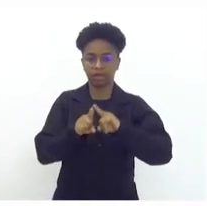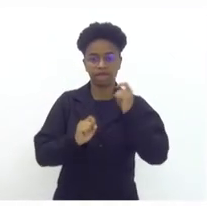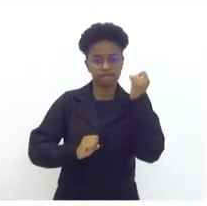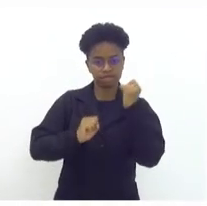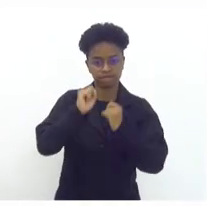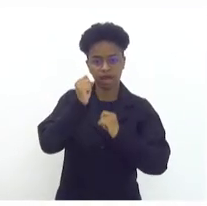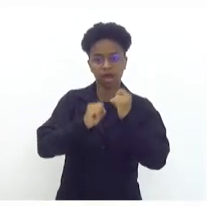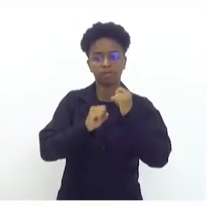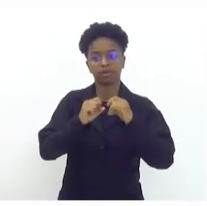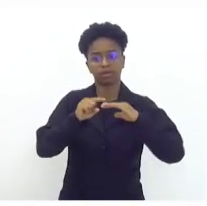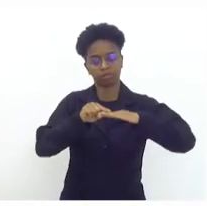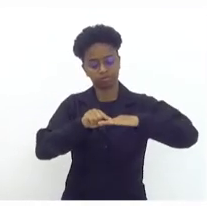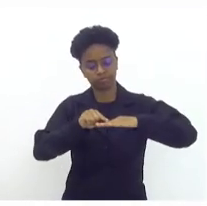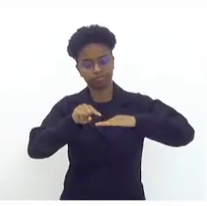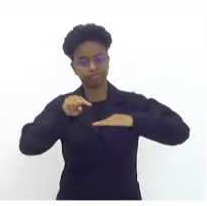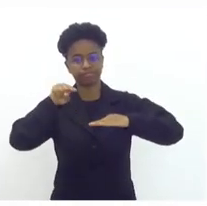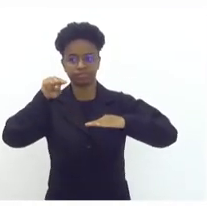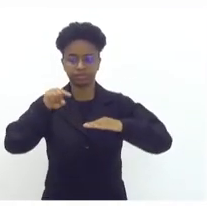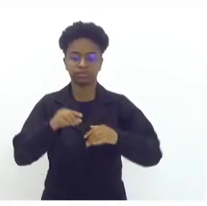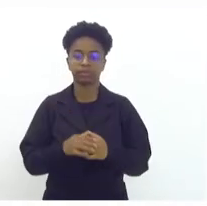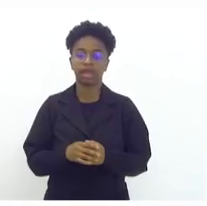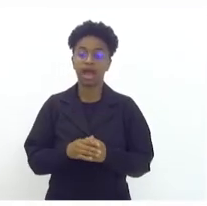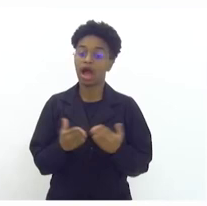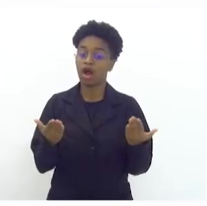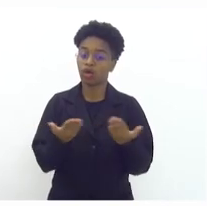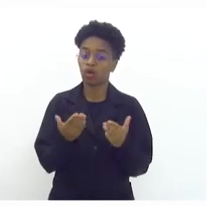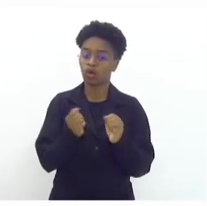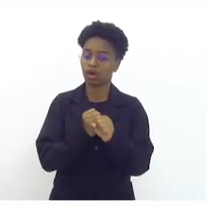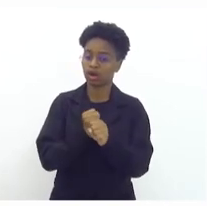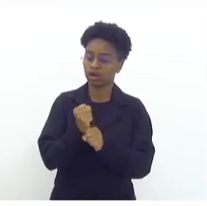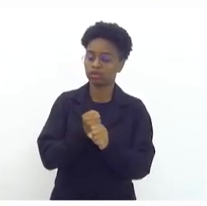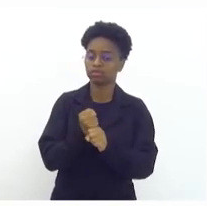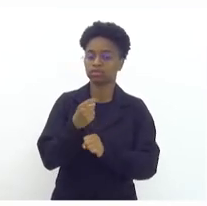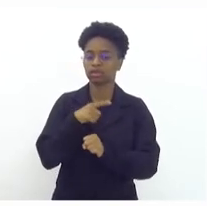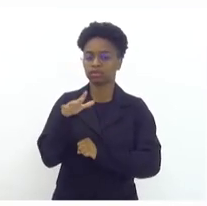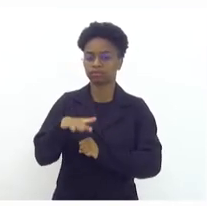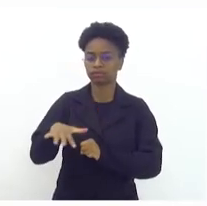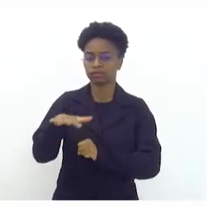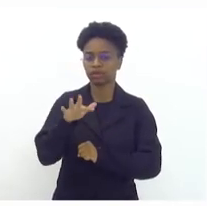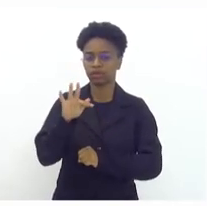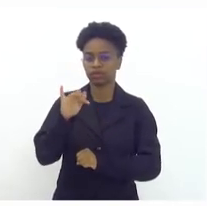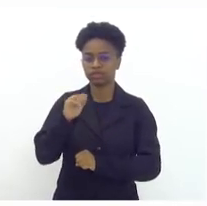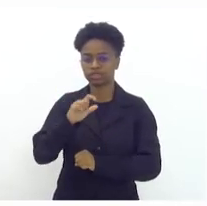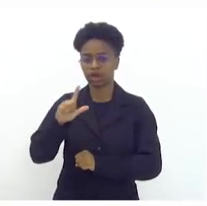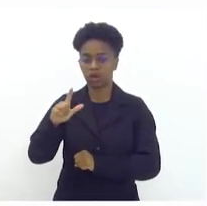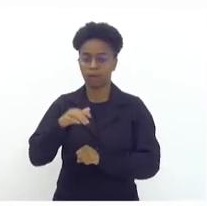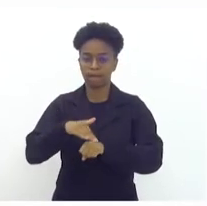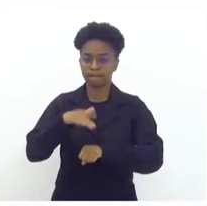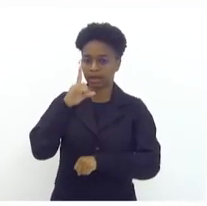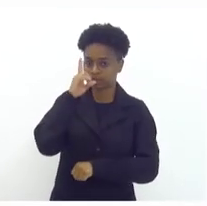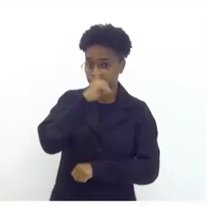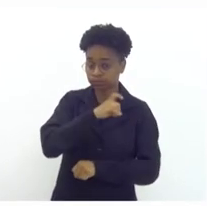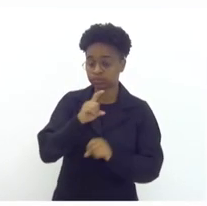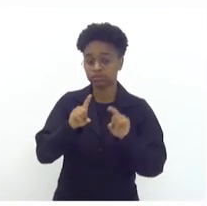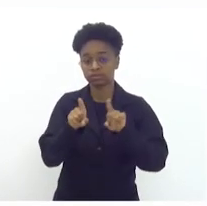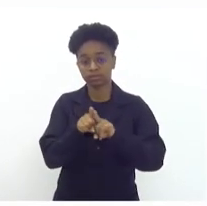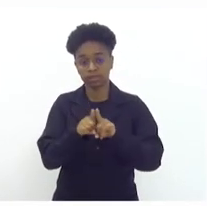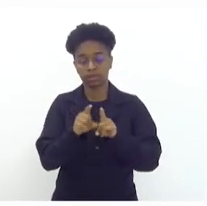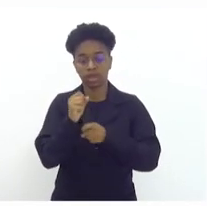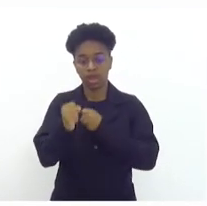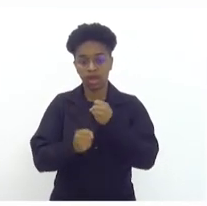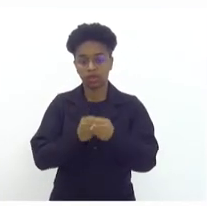Acima da Média nacional esse ano já temos um cenário fiscal mais apertado ano que vem existem